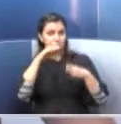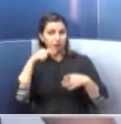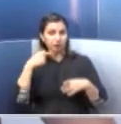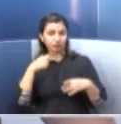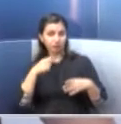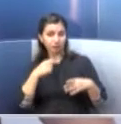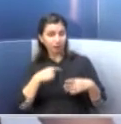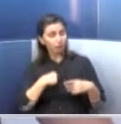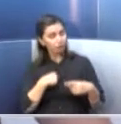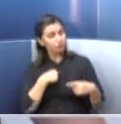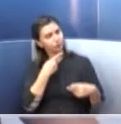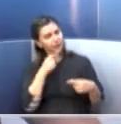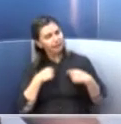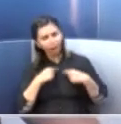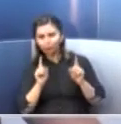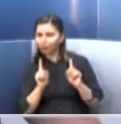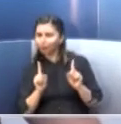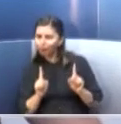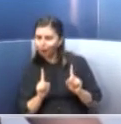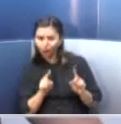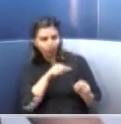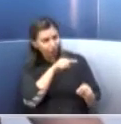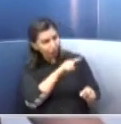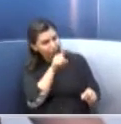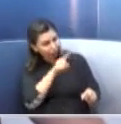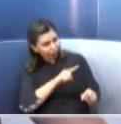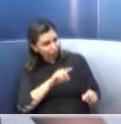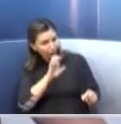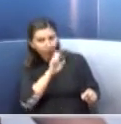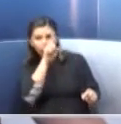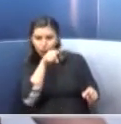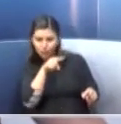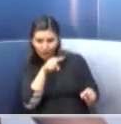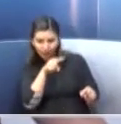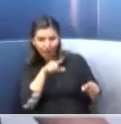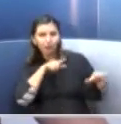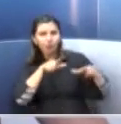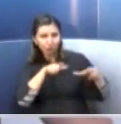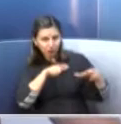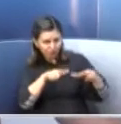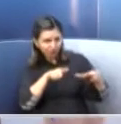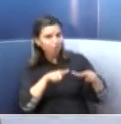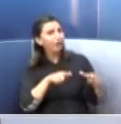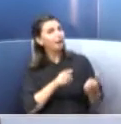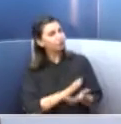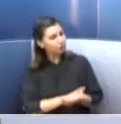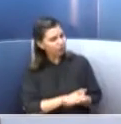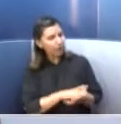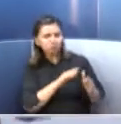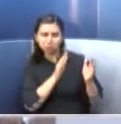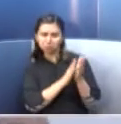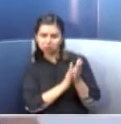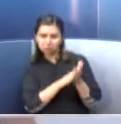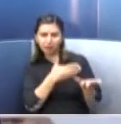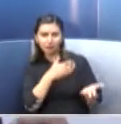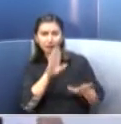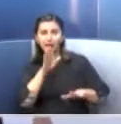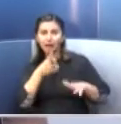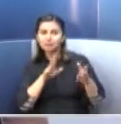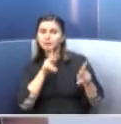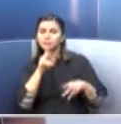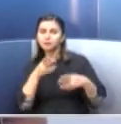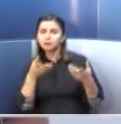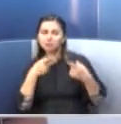nobre colega, vereador Zé da União. Então, quero parabenizá-lo, reconhecer Zé, porque é raro isso acontecer. As pessoas, muitas vezes, querem só